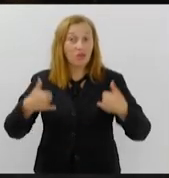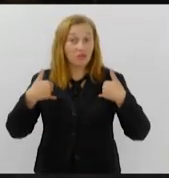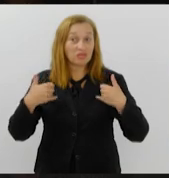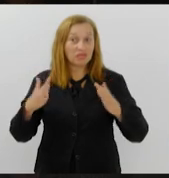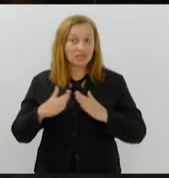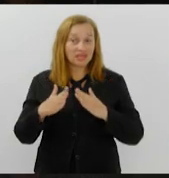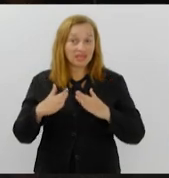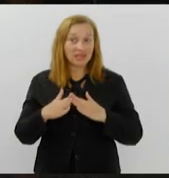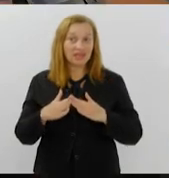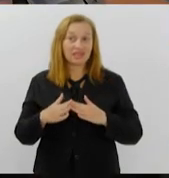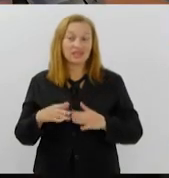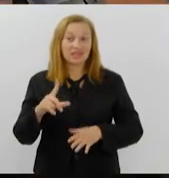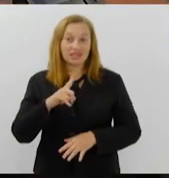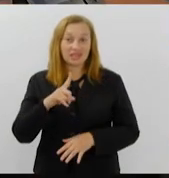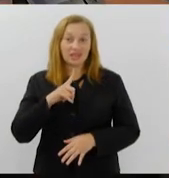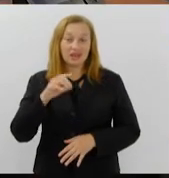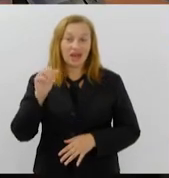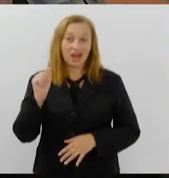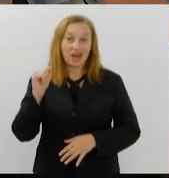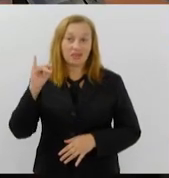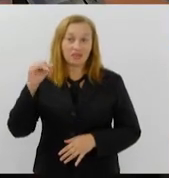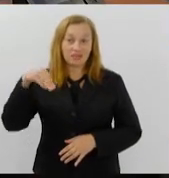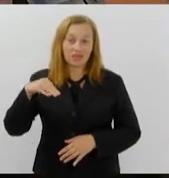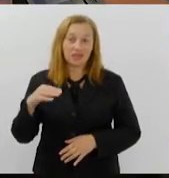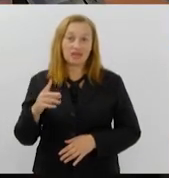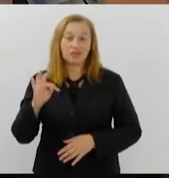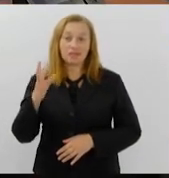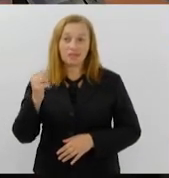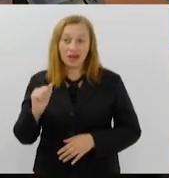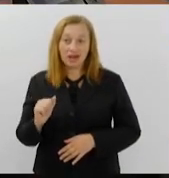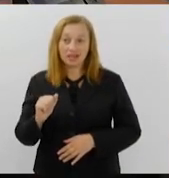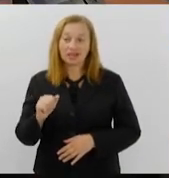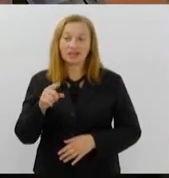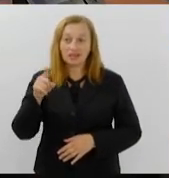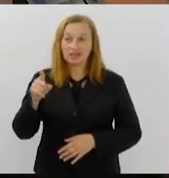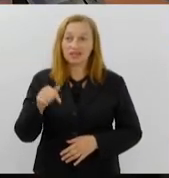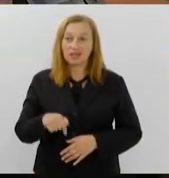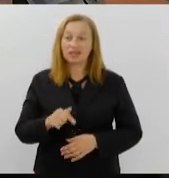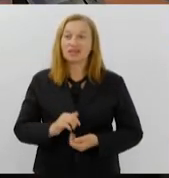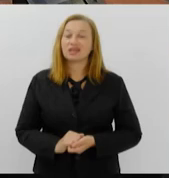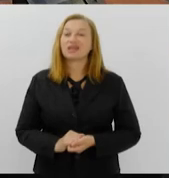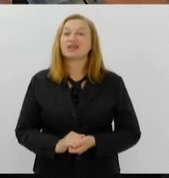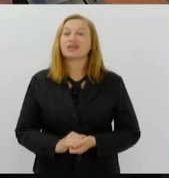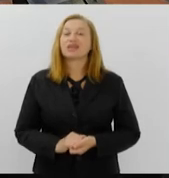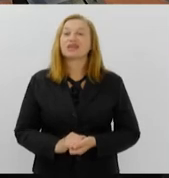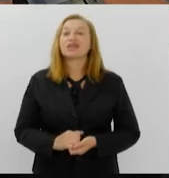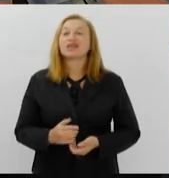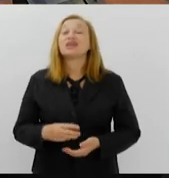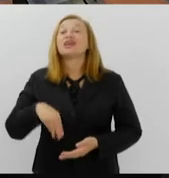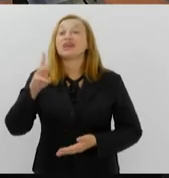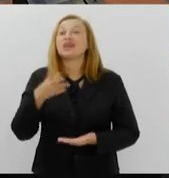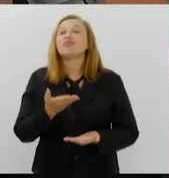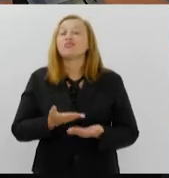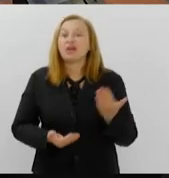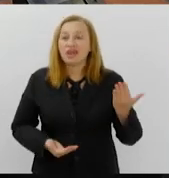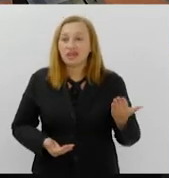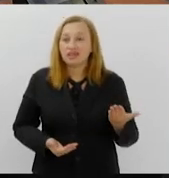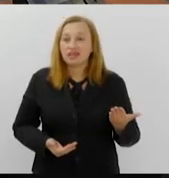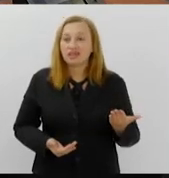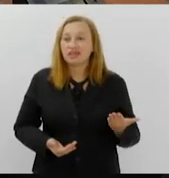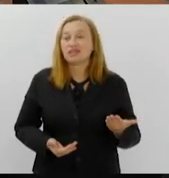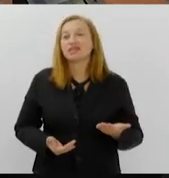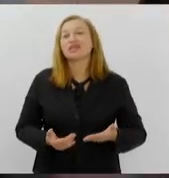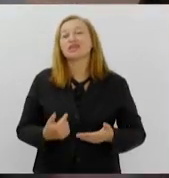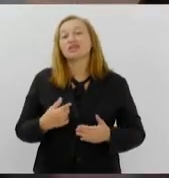Amin, isso que eu ia falar. Temos é a Marta, temos você aqui, pô. Quem perde é a Polícia Civil. Entendeu? Mas perde não, porque ele está aqui, né? E a gente